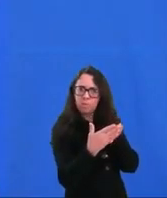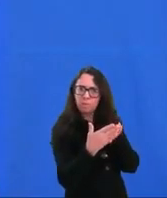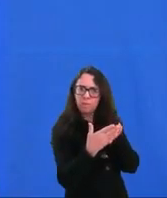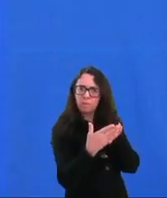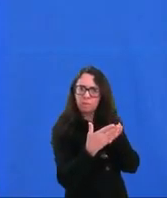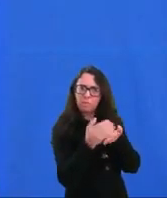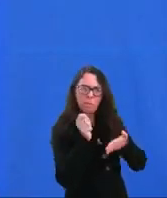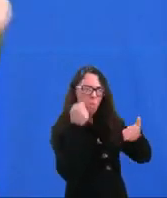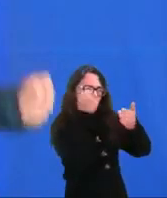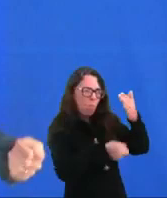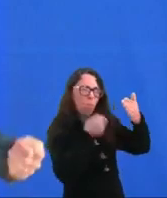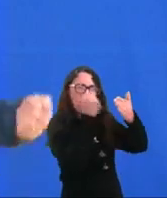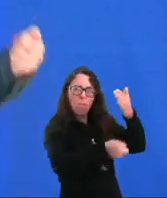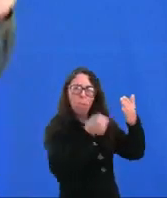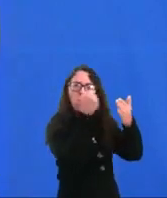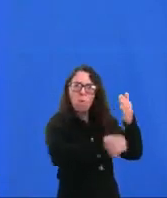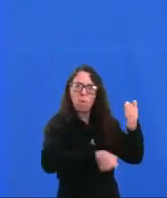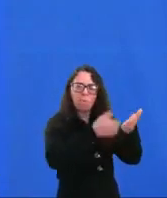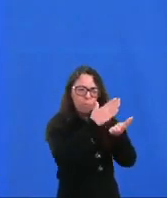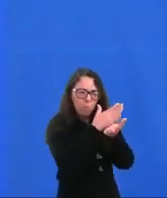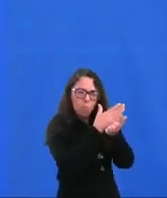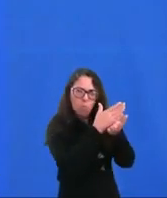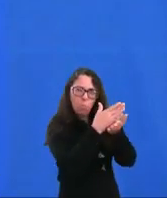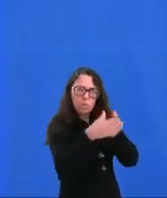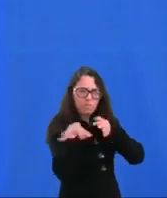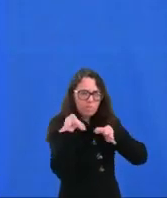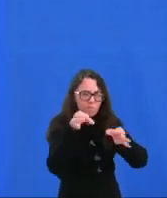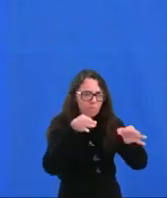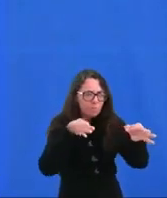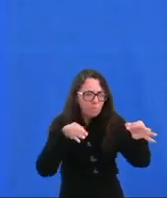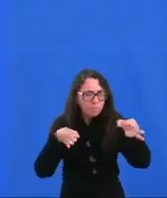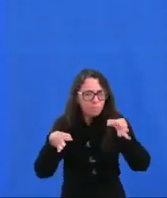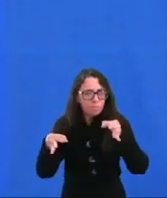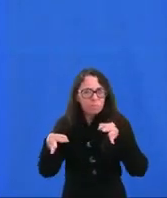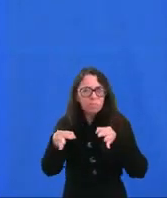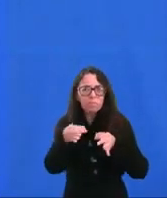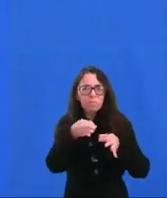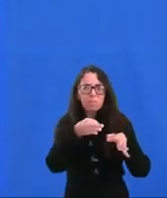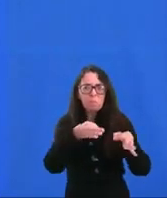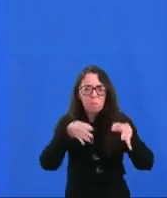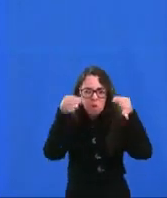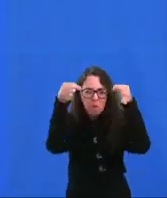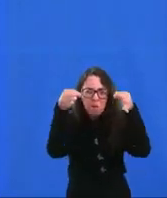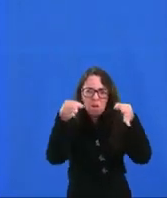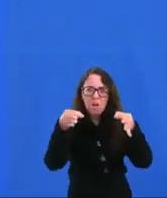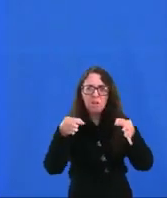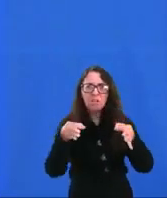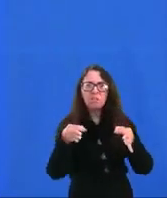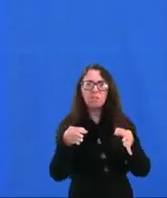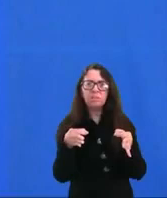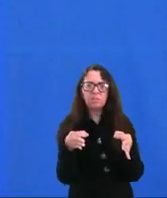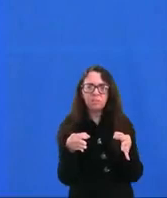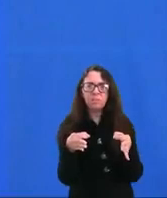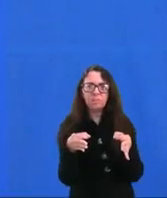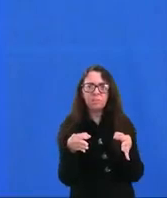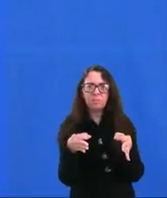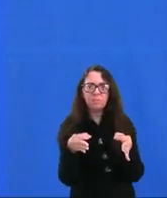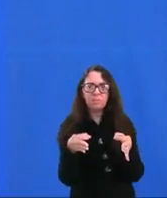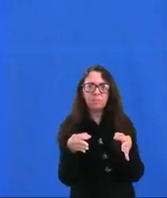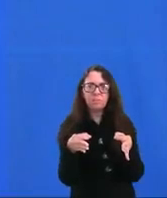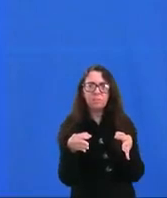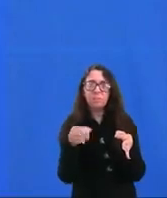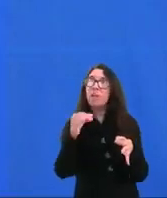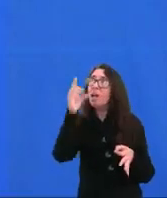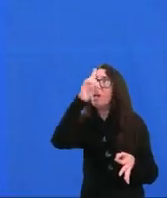a 1B. Cristo edifica sua igreja através do serviço prestado, no poder do Espírito